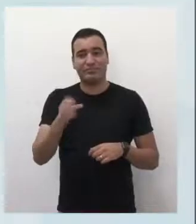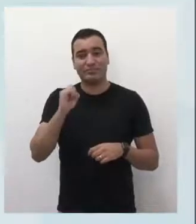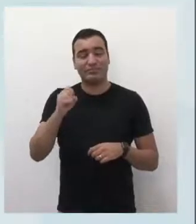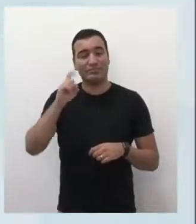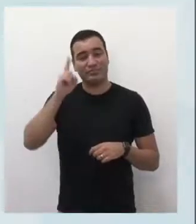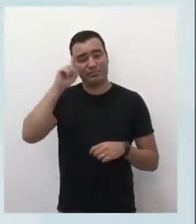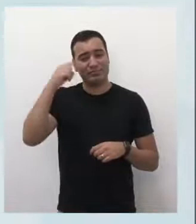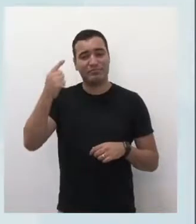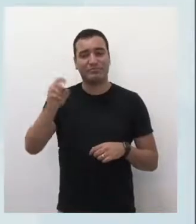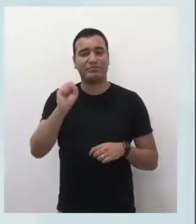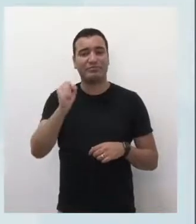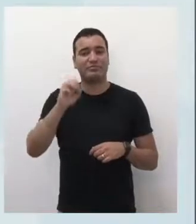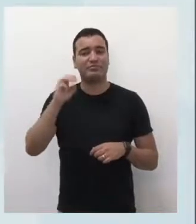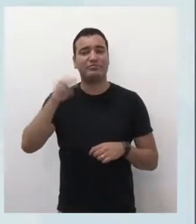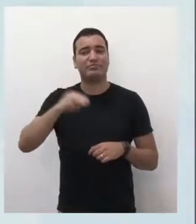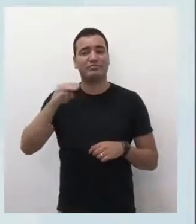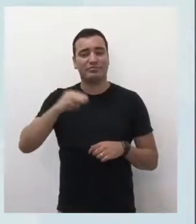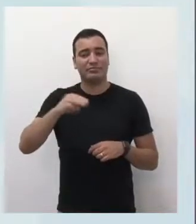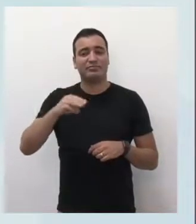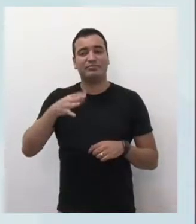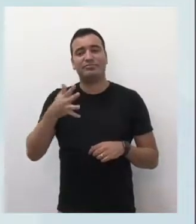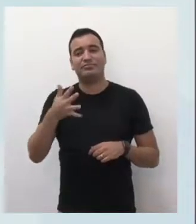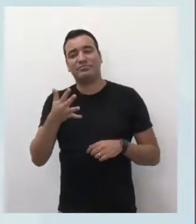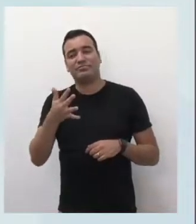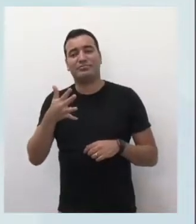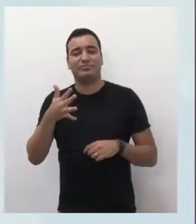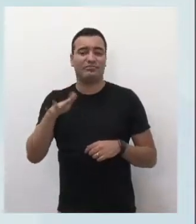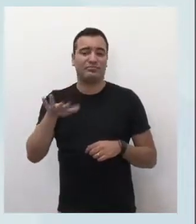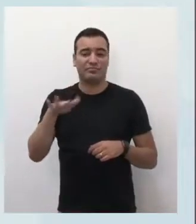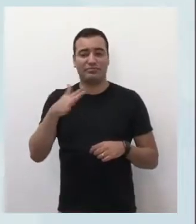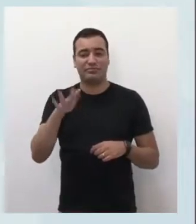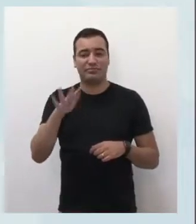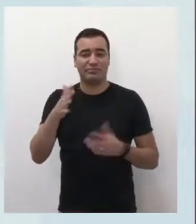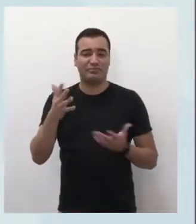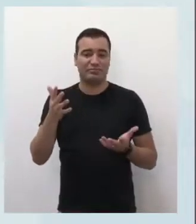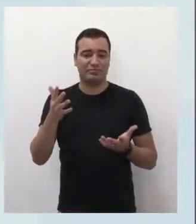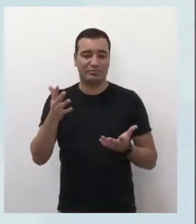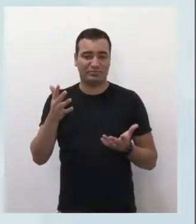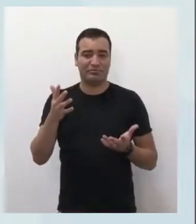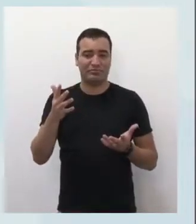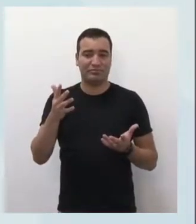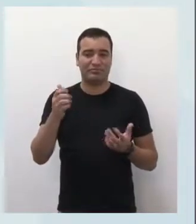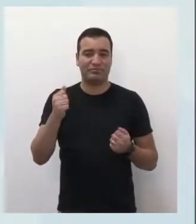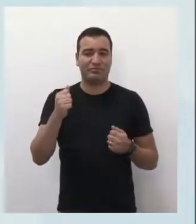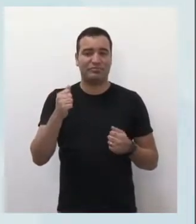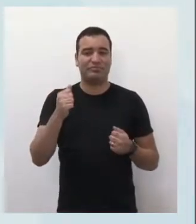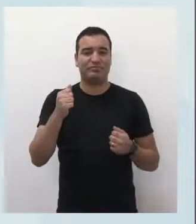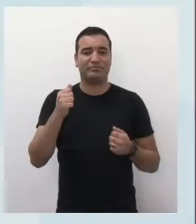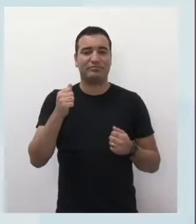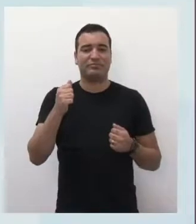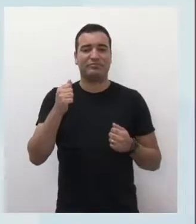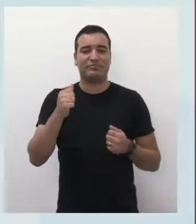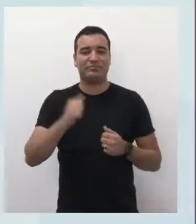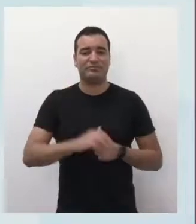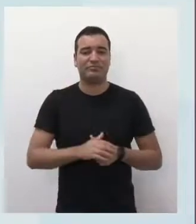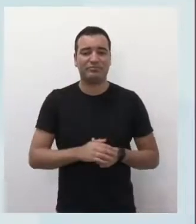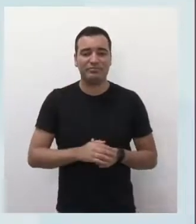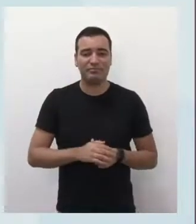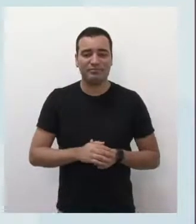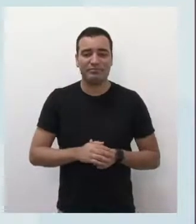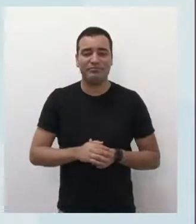8 minutos, vai gastar para uma elevação de temperatura mínima, ou de Magno, aprende, rapaz.